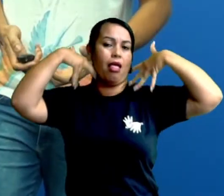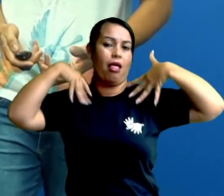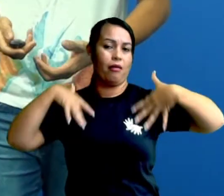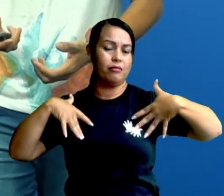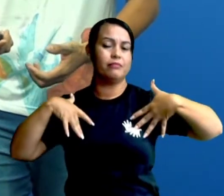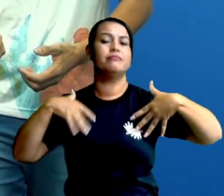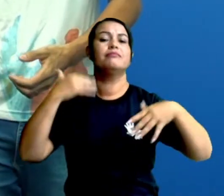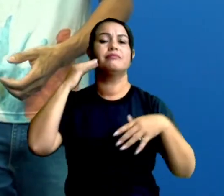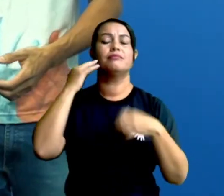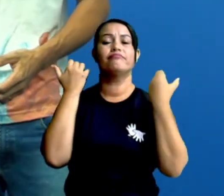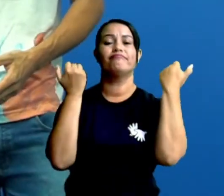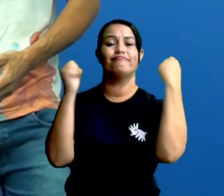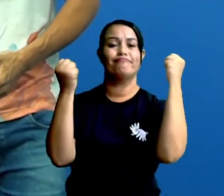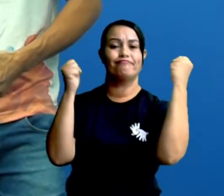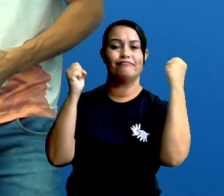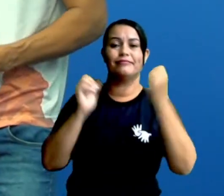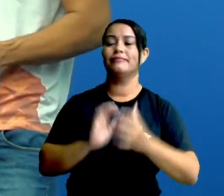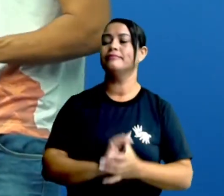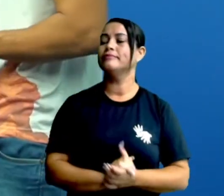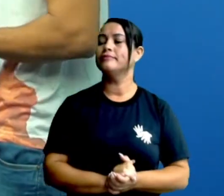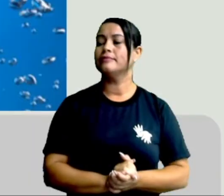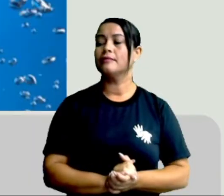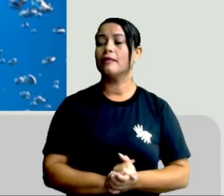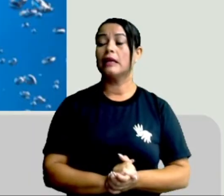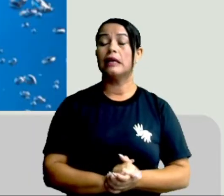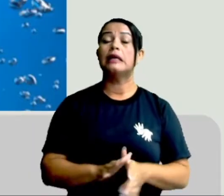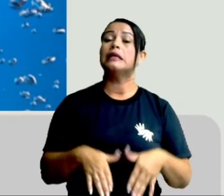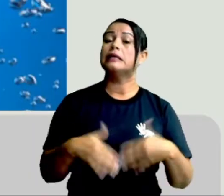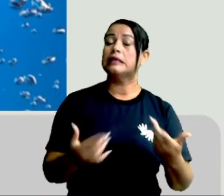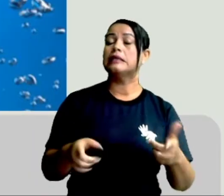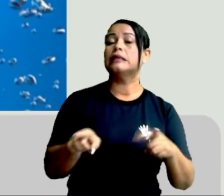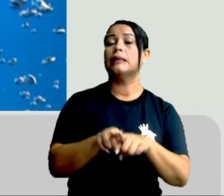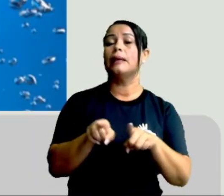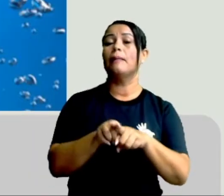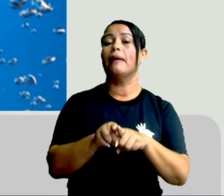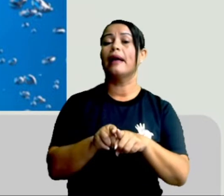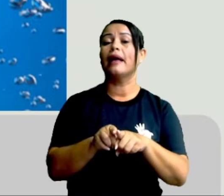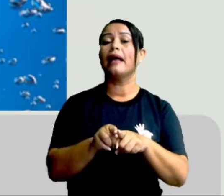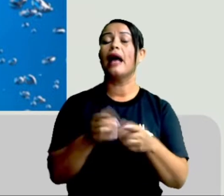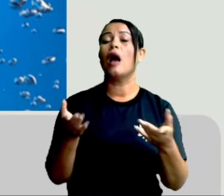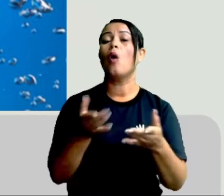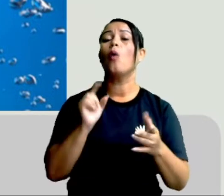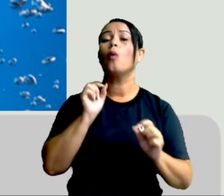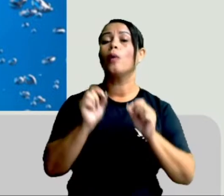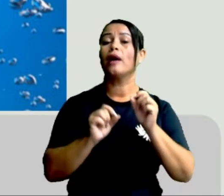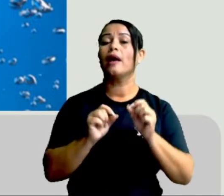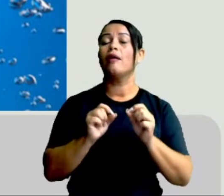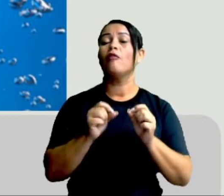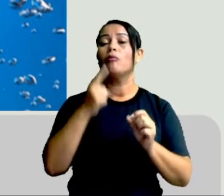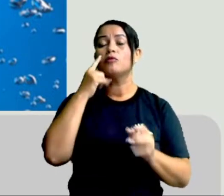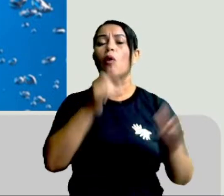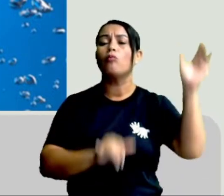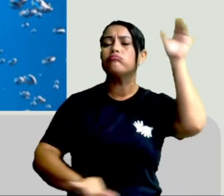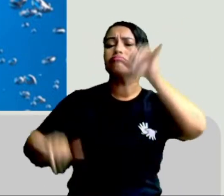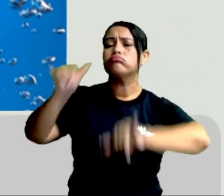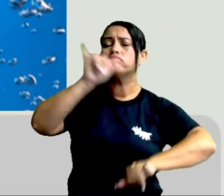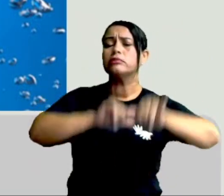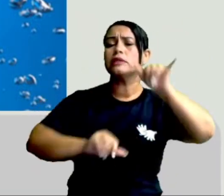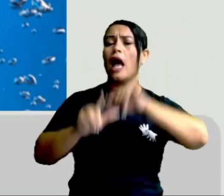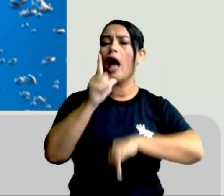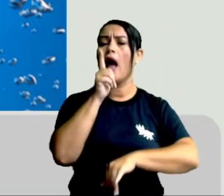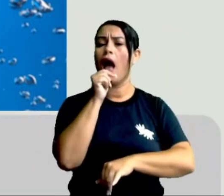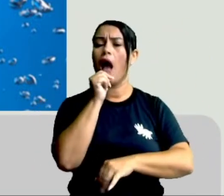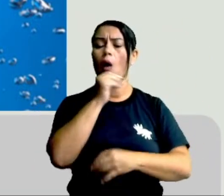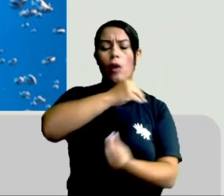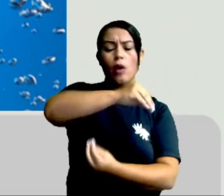por essa atividade física. E nós chegamos agora na constituição química da água, Esse componente tão